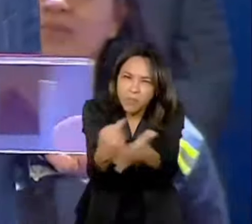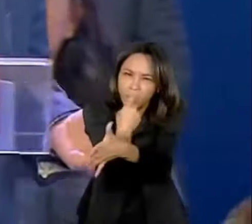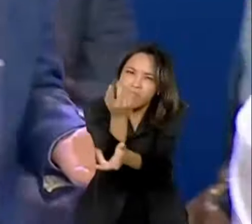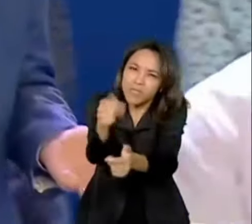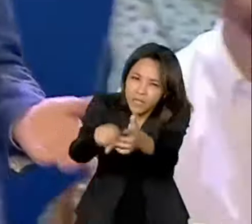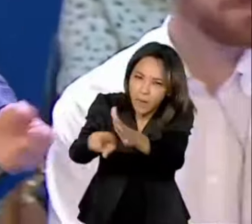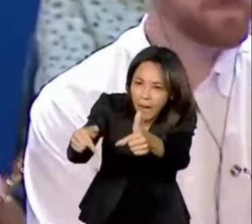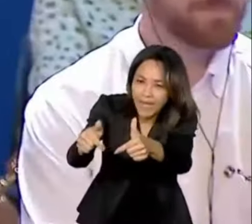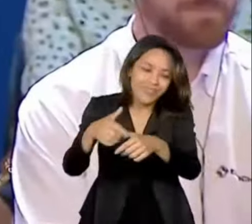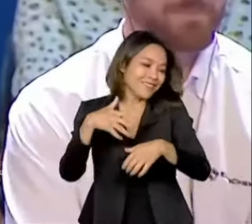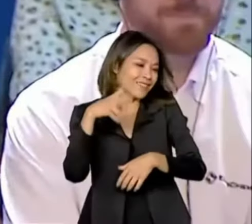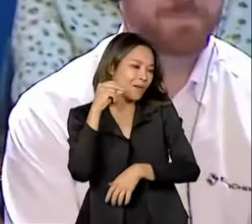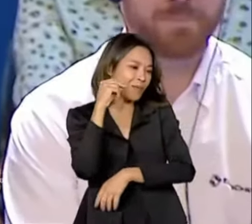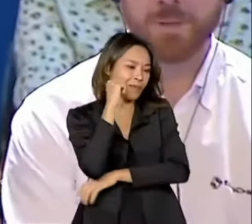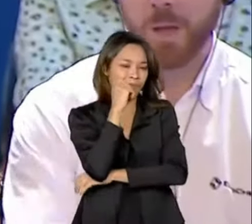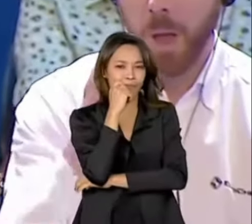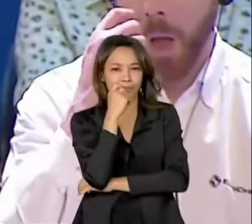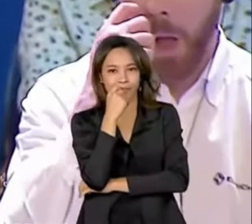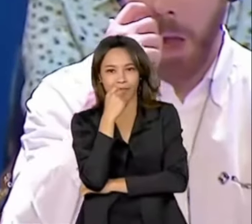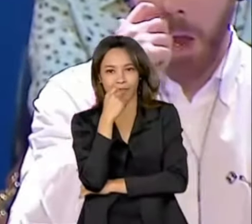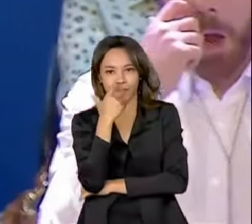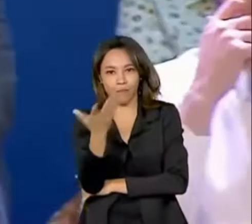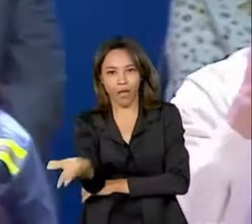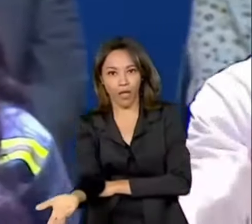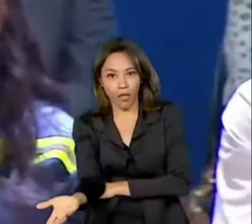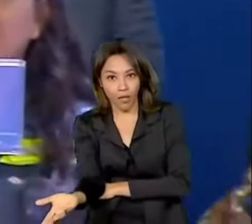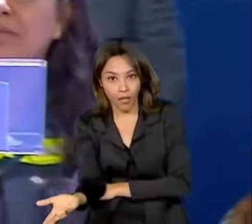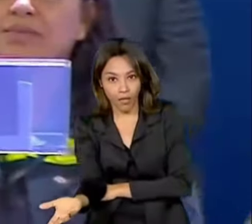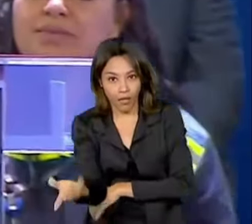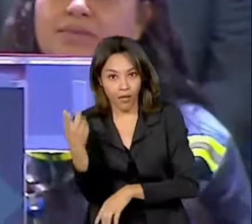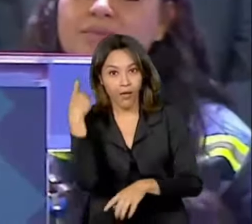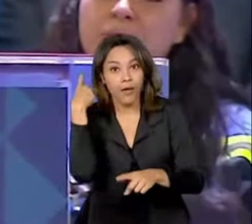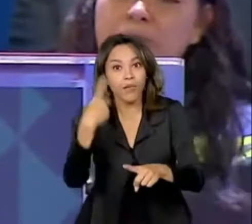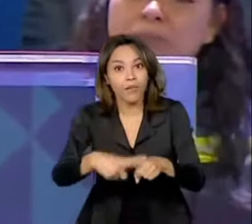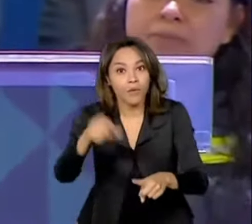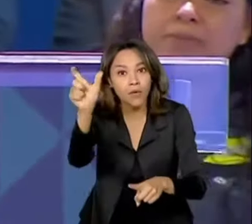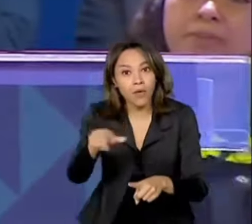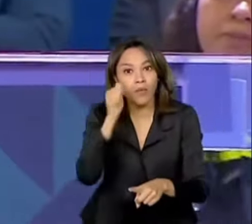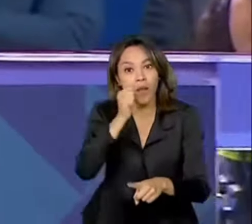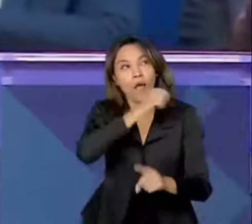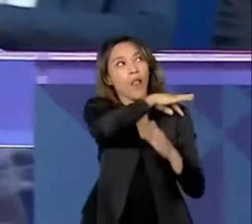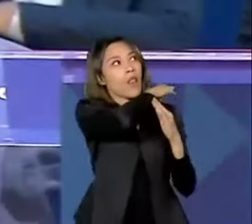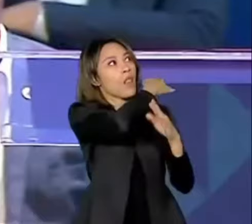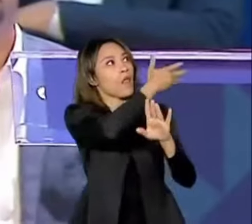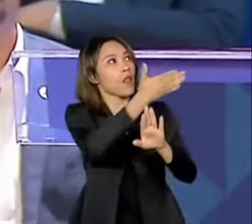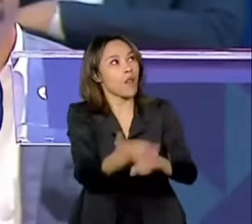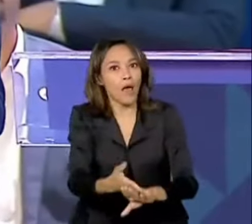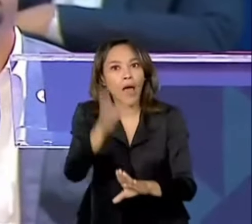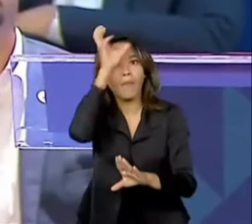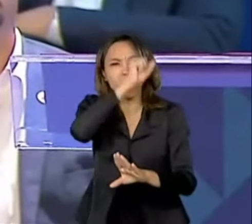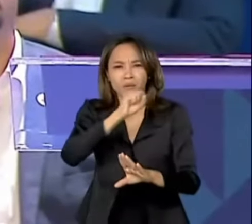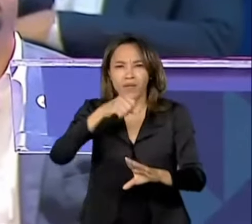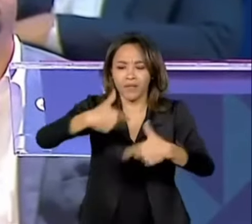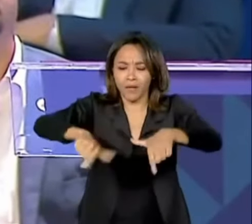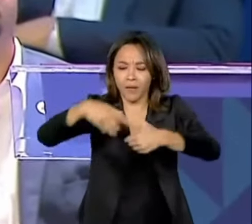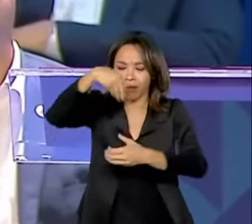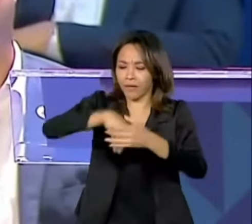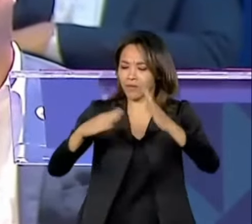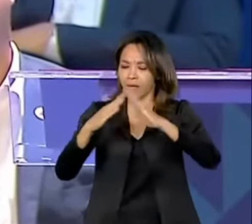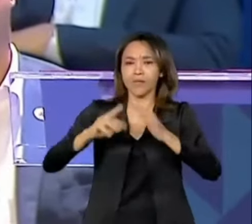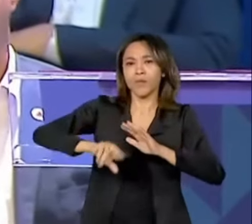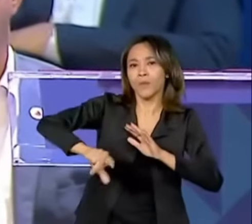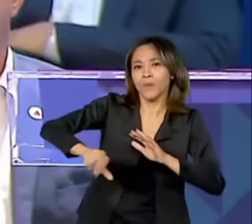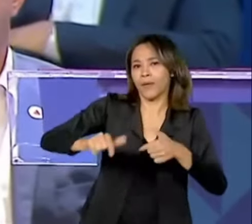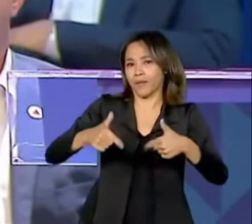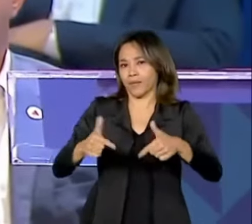você trabalha? Não. Porque ela aprendeu historicamente que trabalhar em casa não é trabalho.